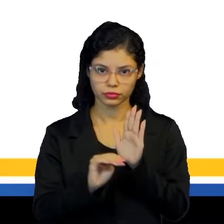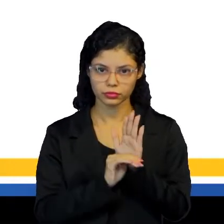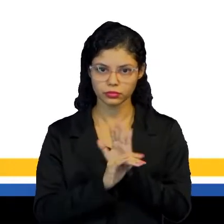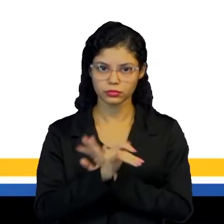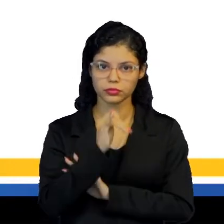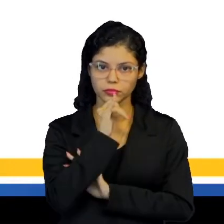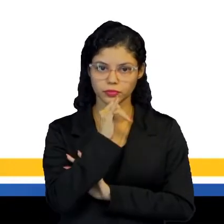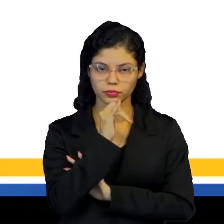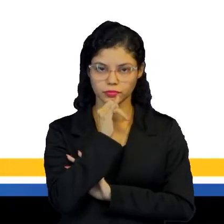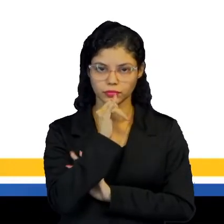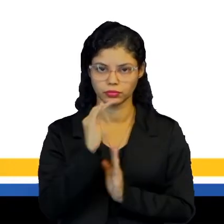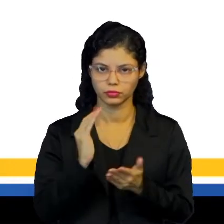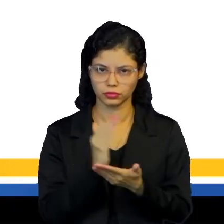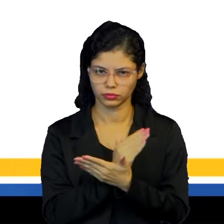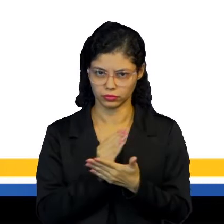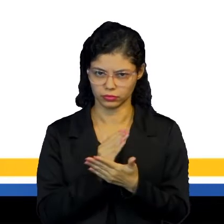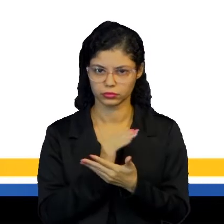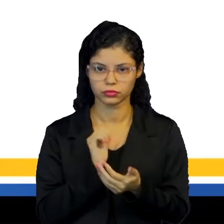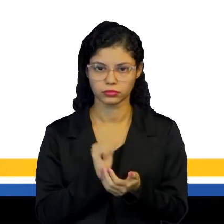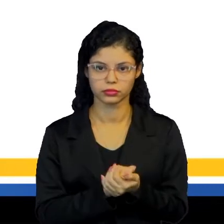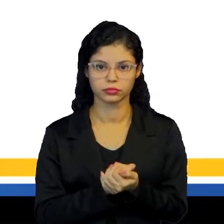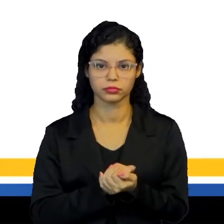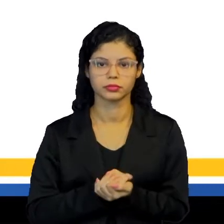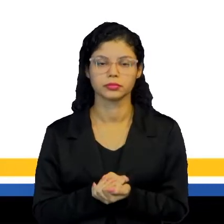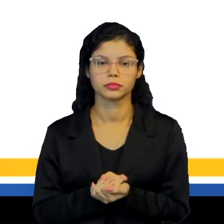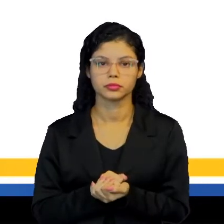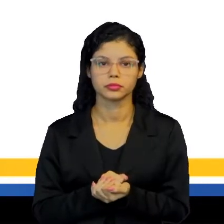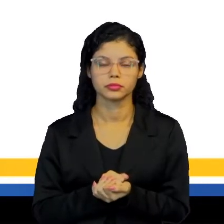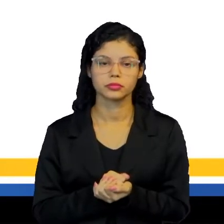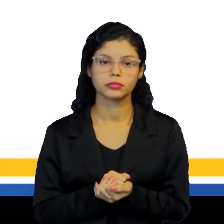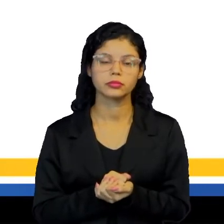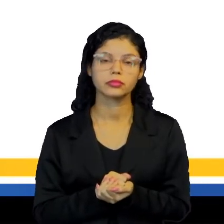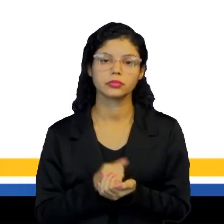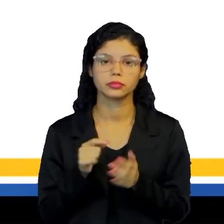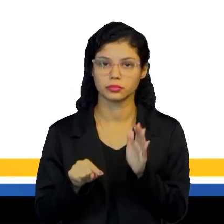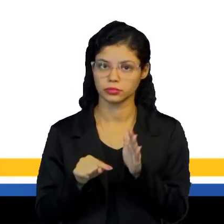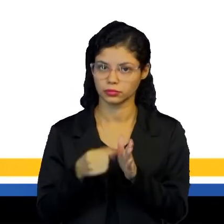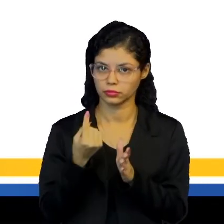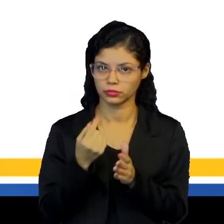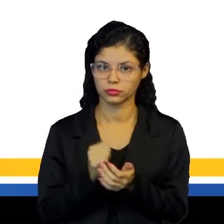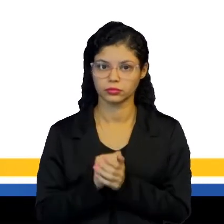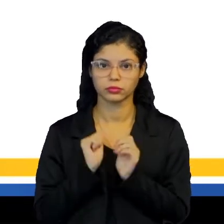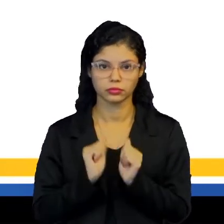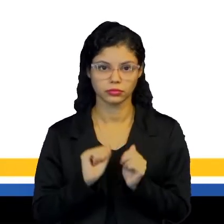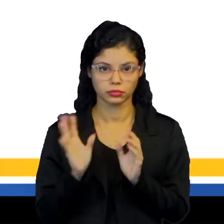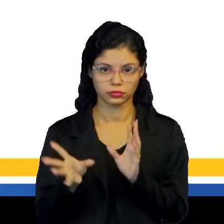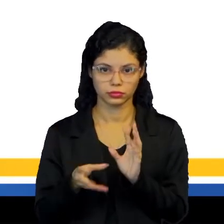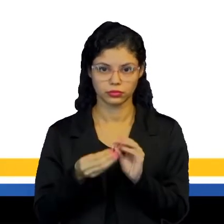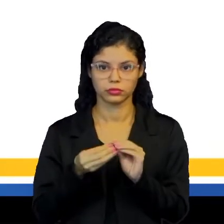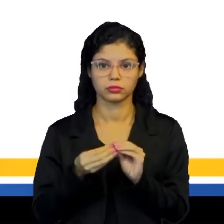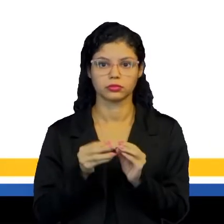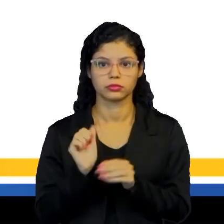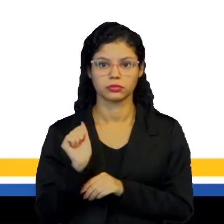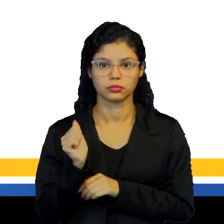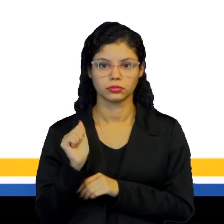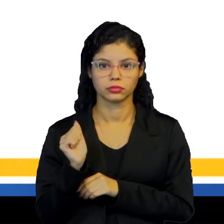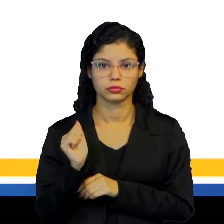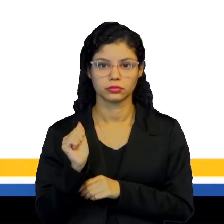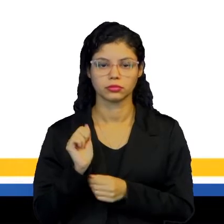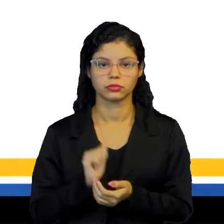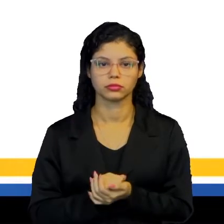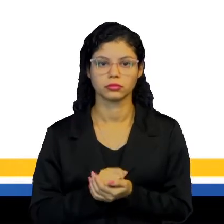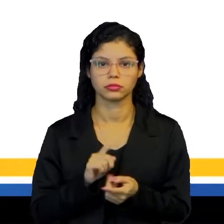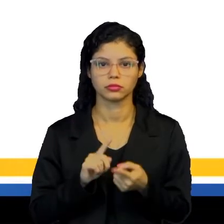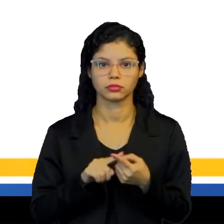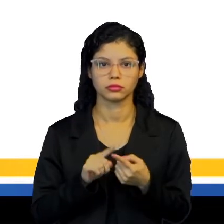Seguem abaixo alguns exemplos, então observe aí. E nesse primeiro caso aí, eu botei o A.